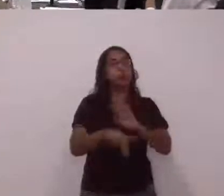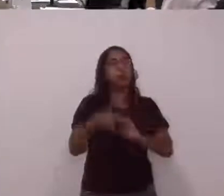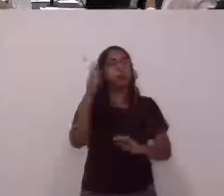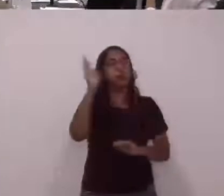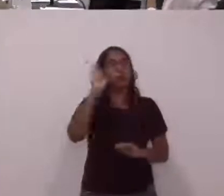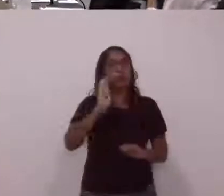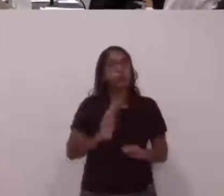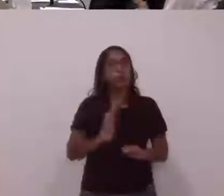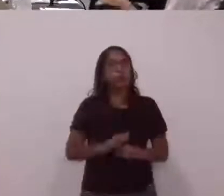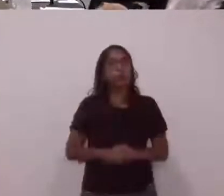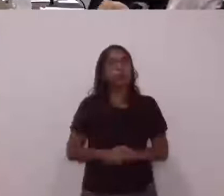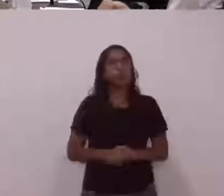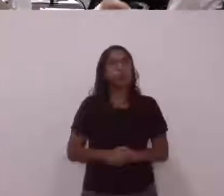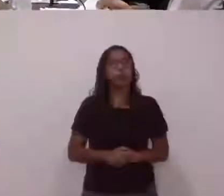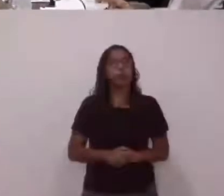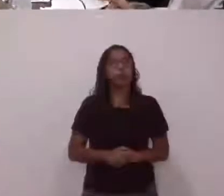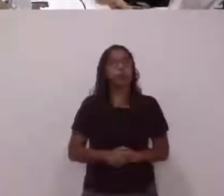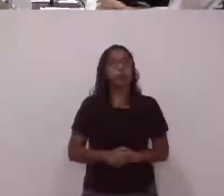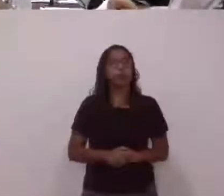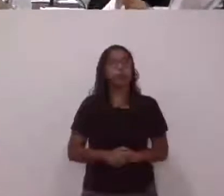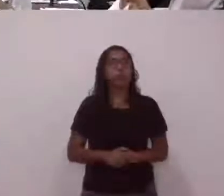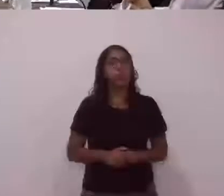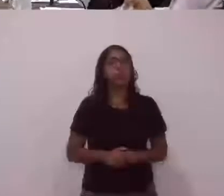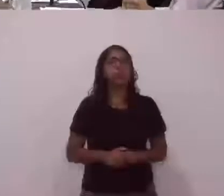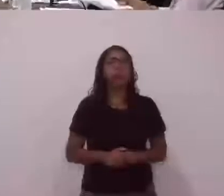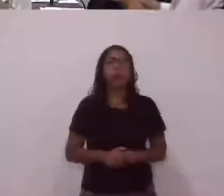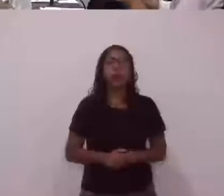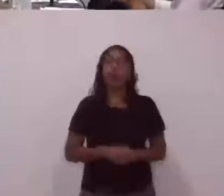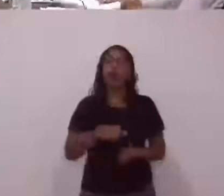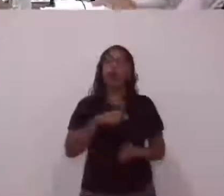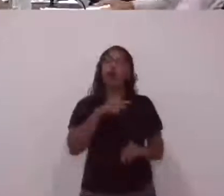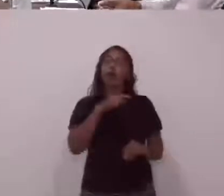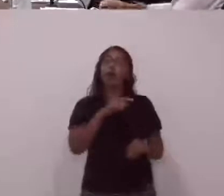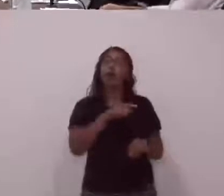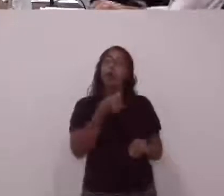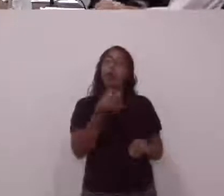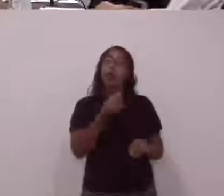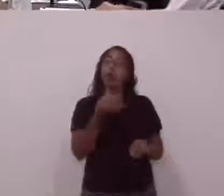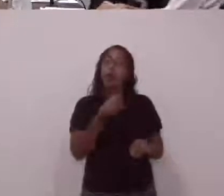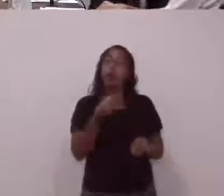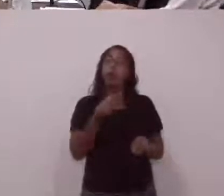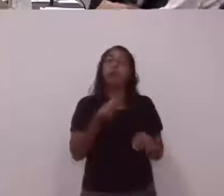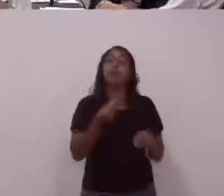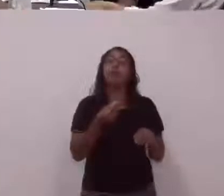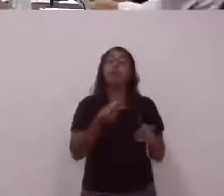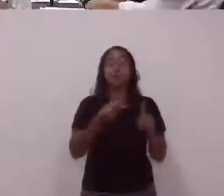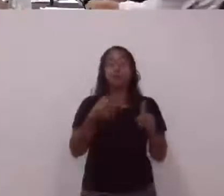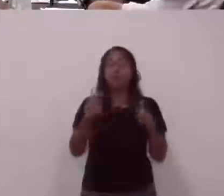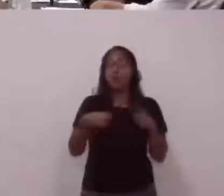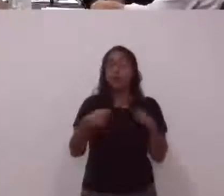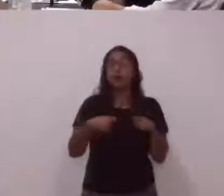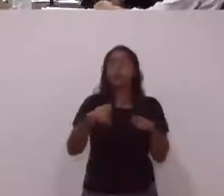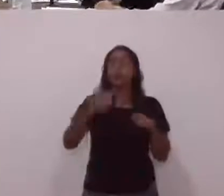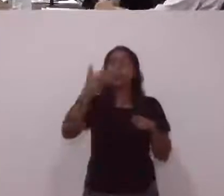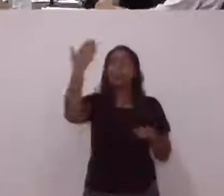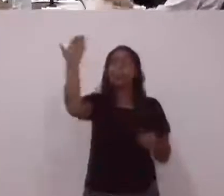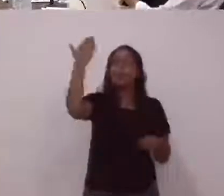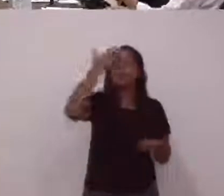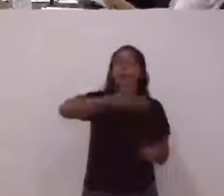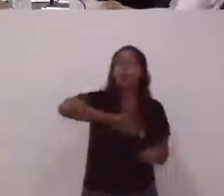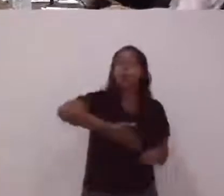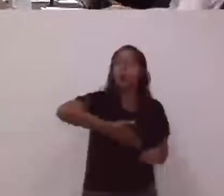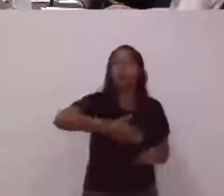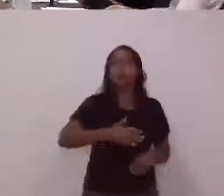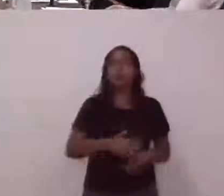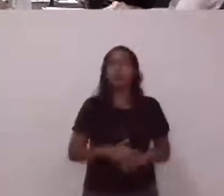A medida preside totalmente de qualquer prova de dilapidação